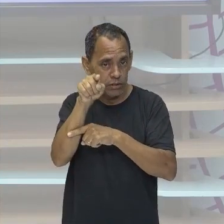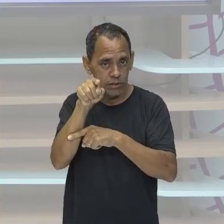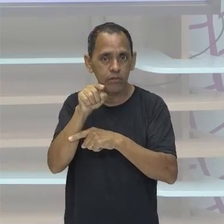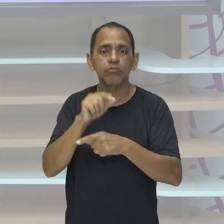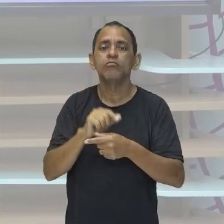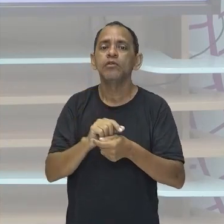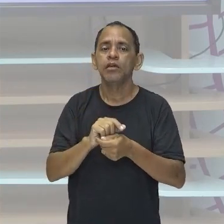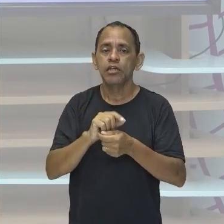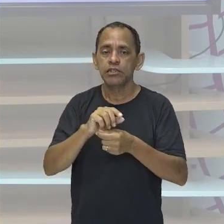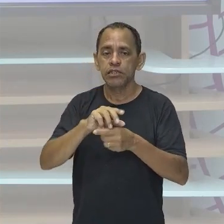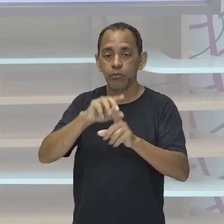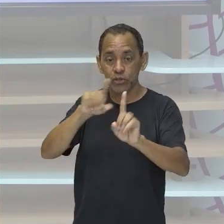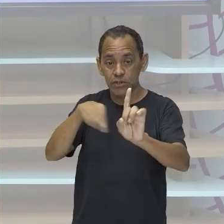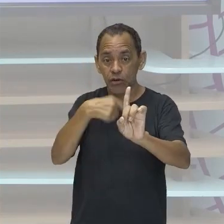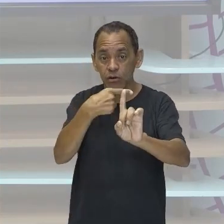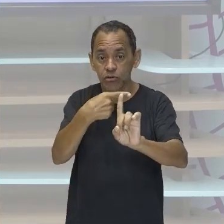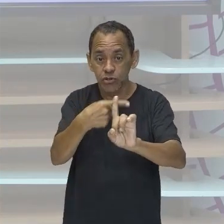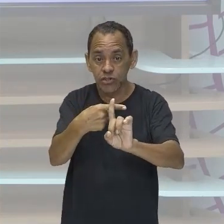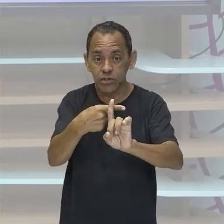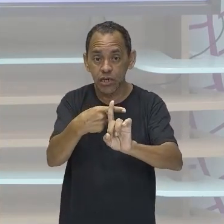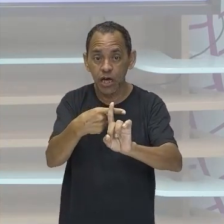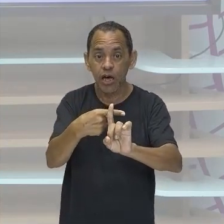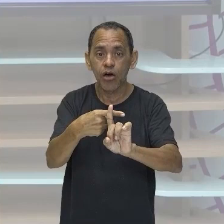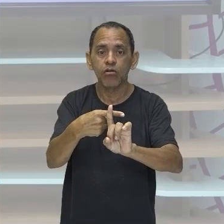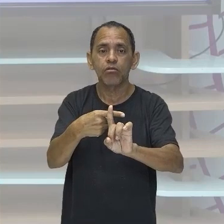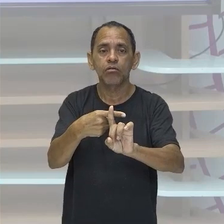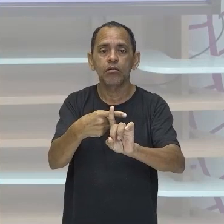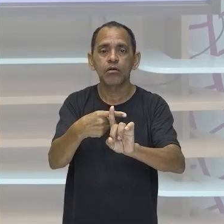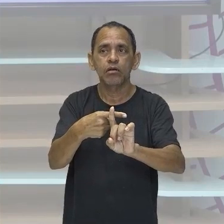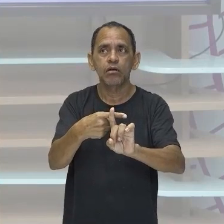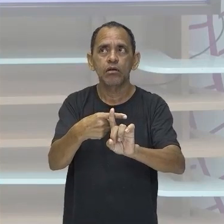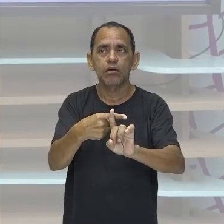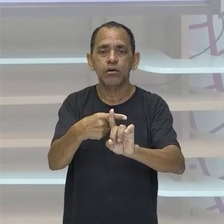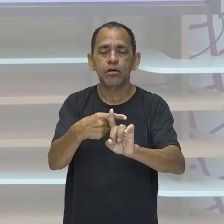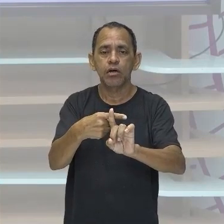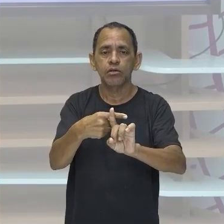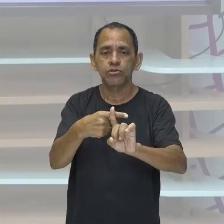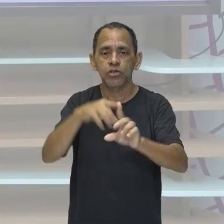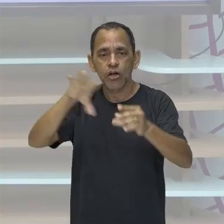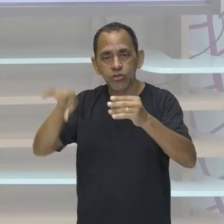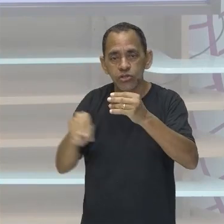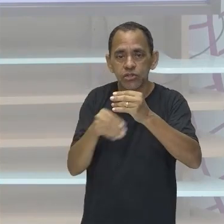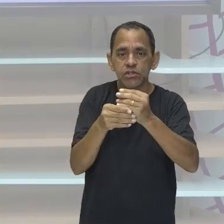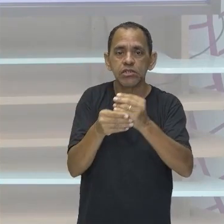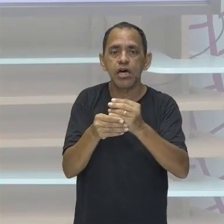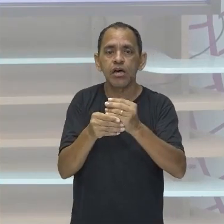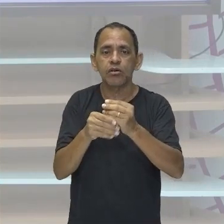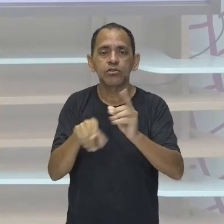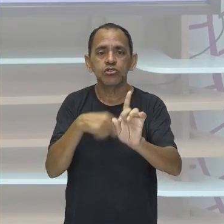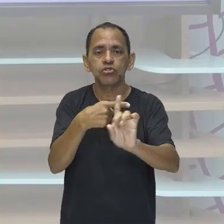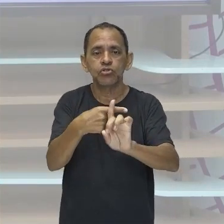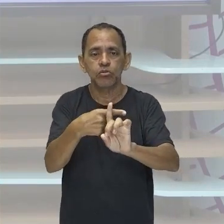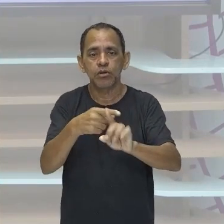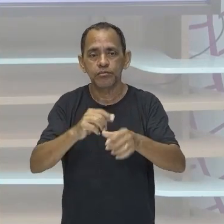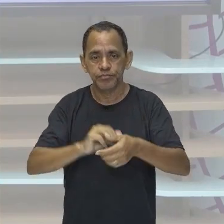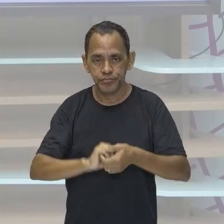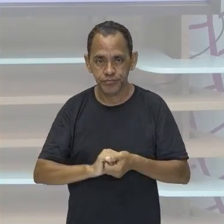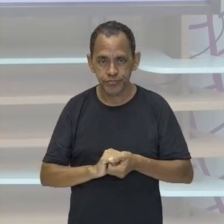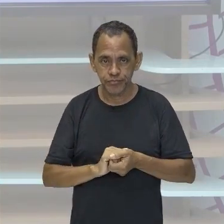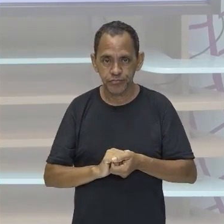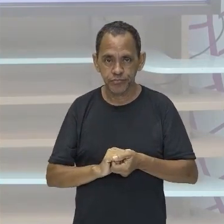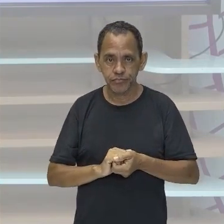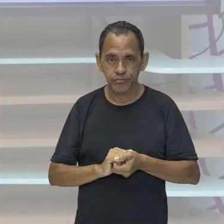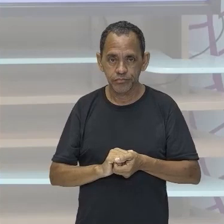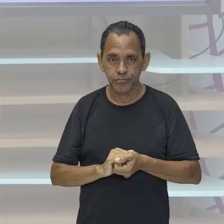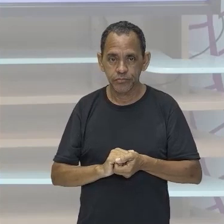a adição e, por último, a soma. É claro que, se não tem